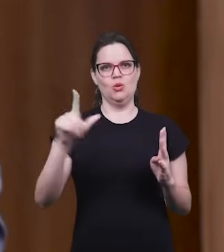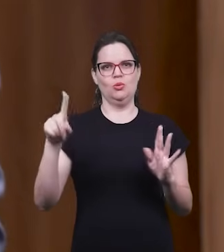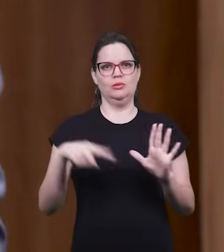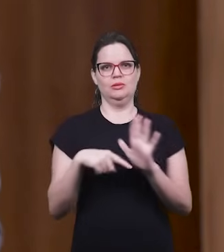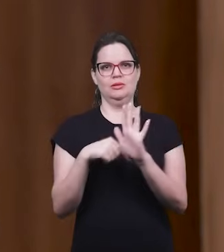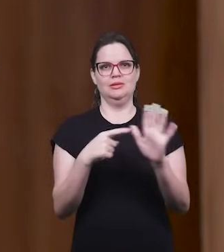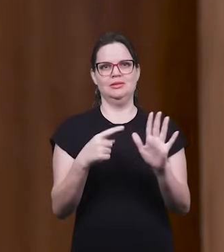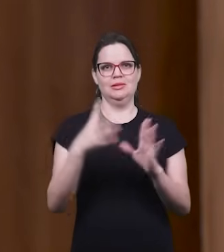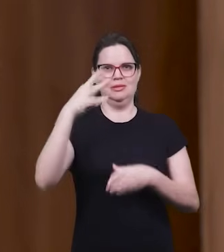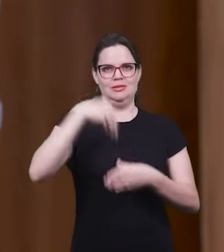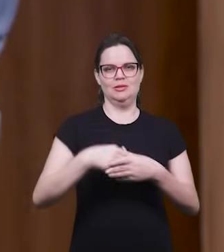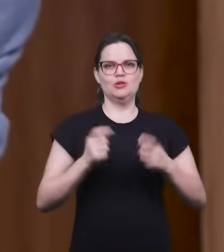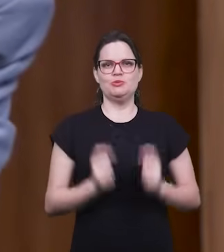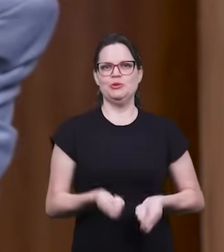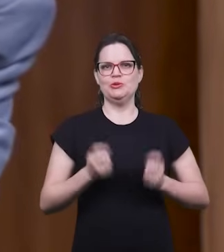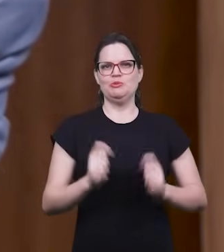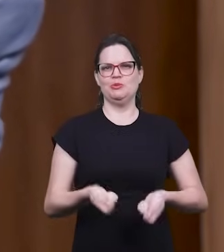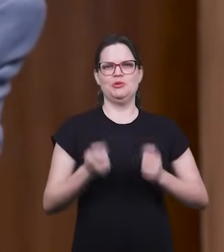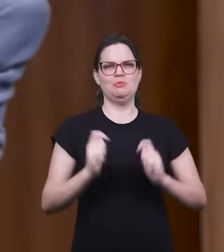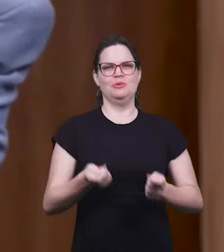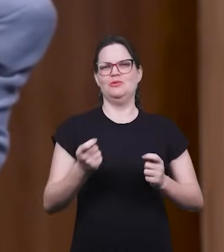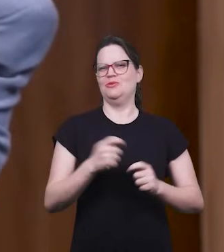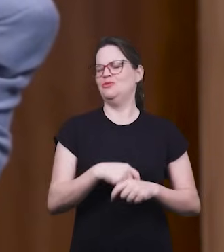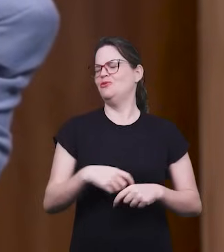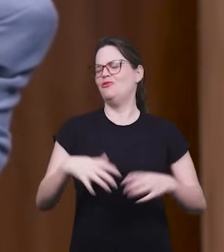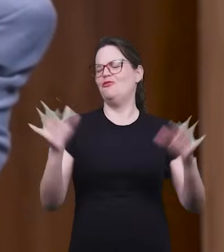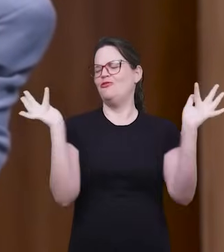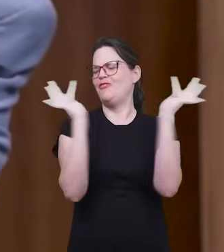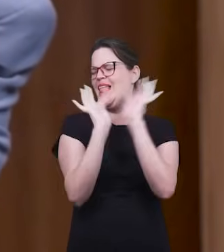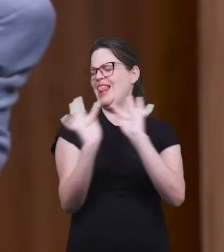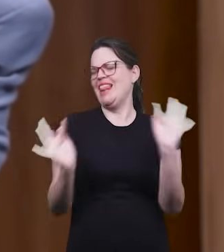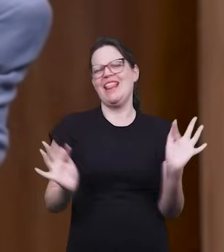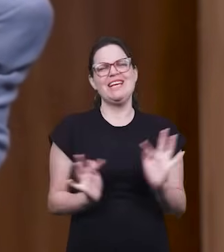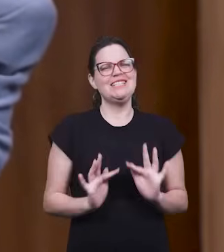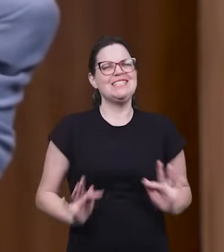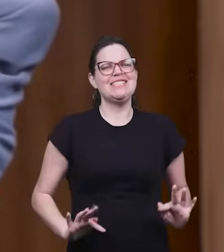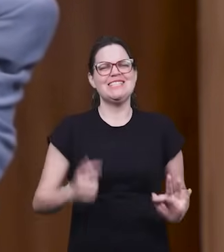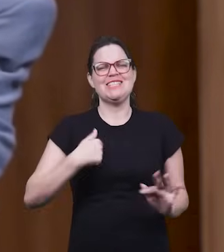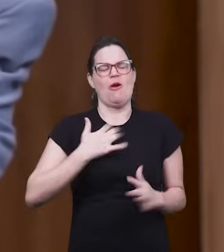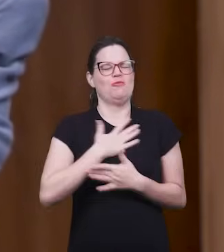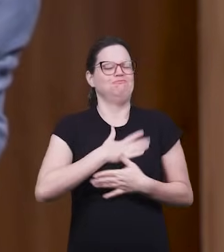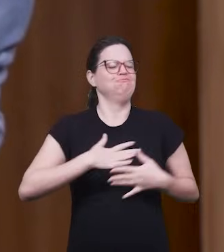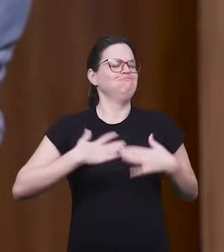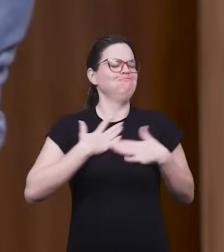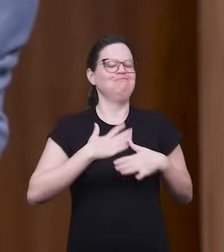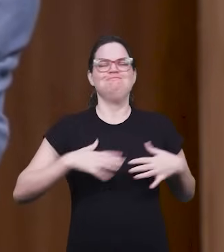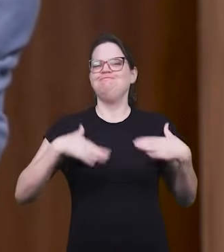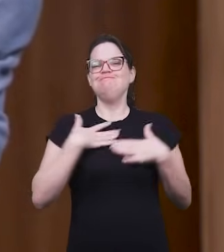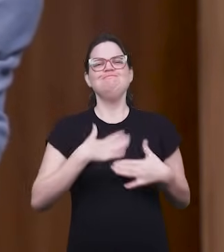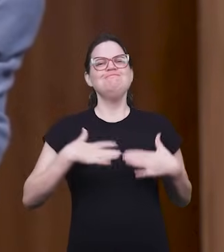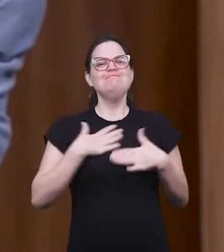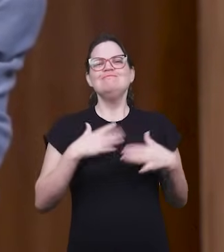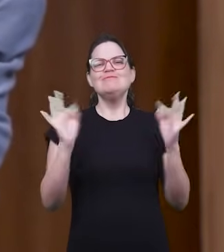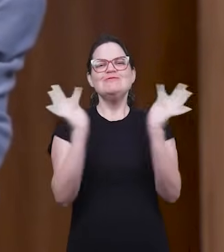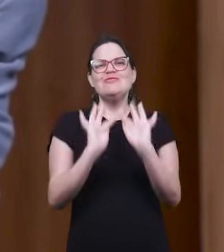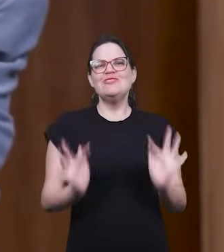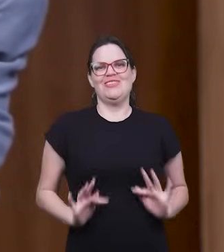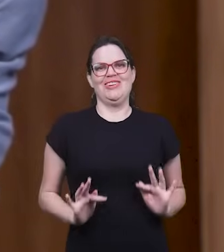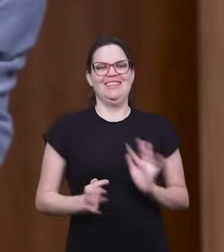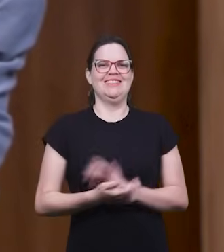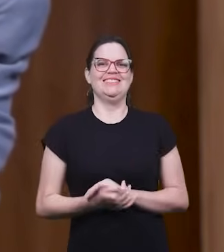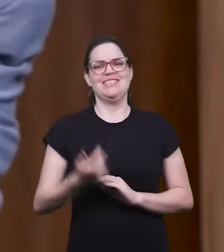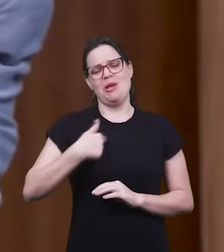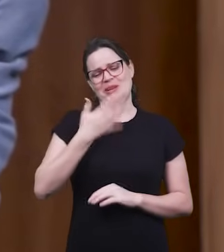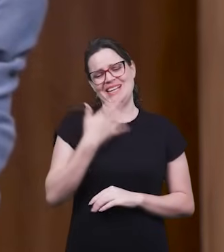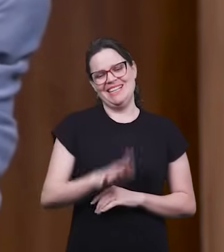outro. Cinco charretes. Aquilo foi a maior felicidade da minha vida. Menino. Depois eu fui